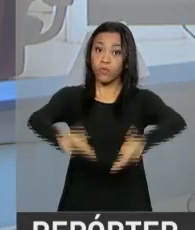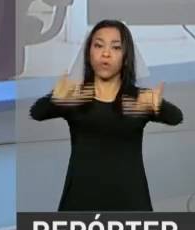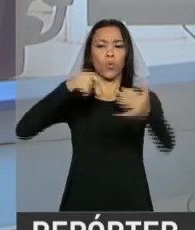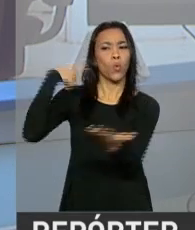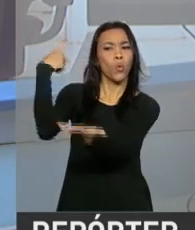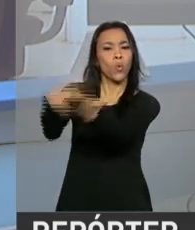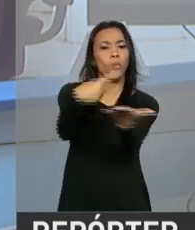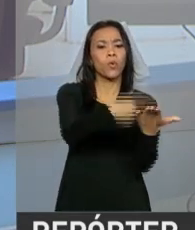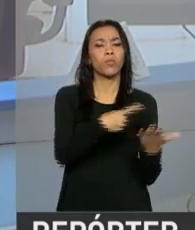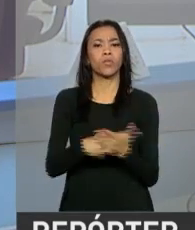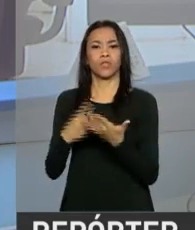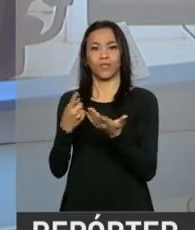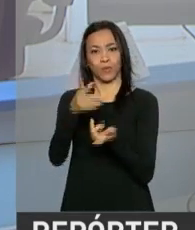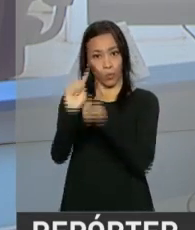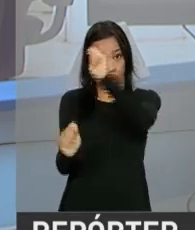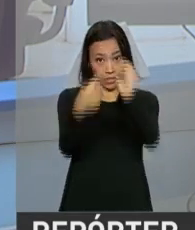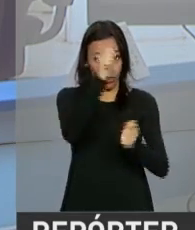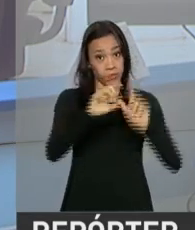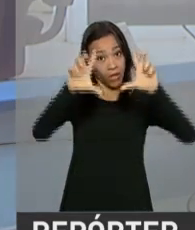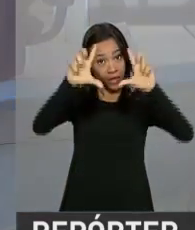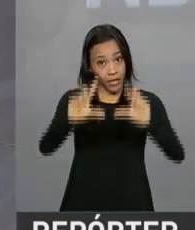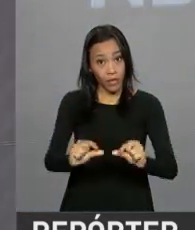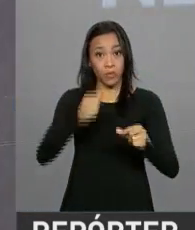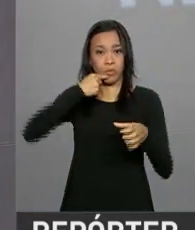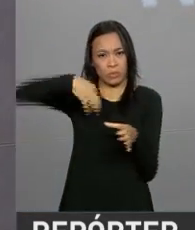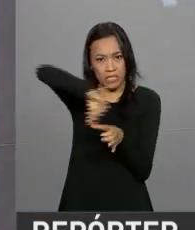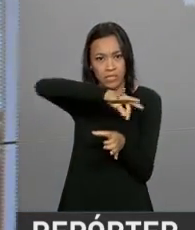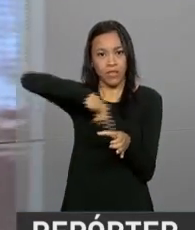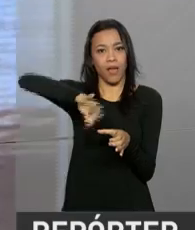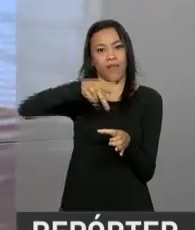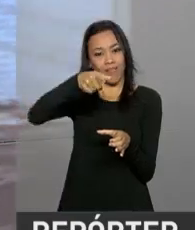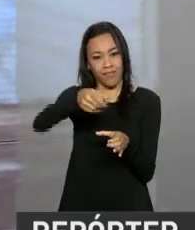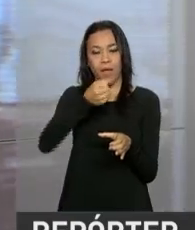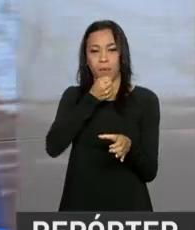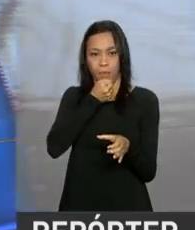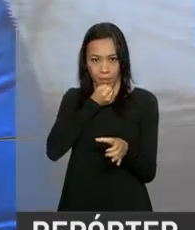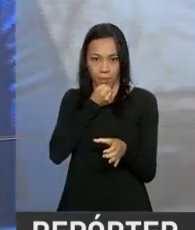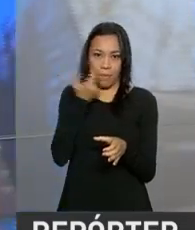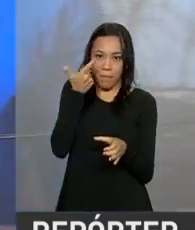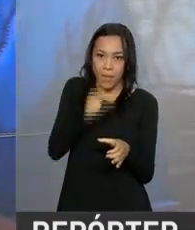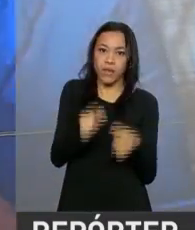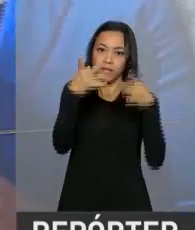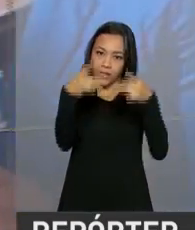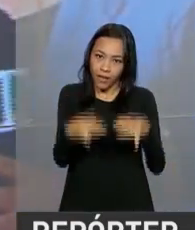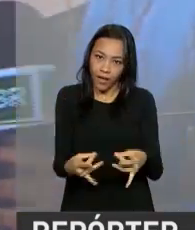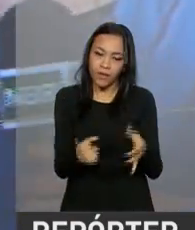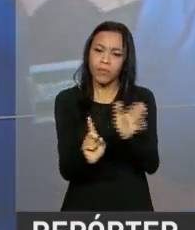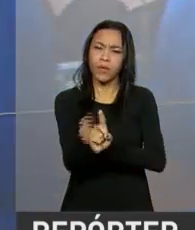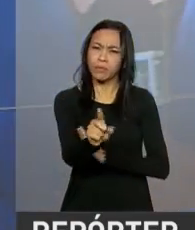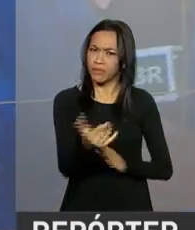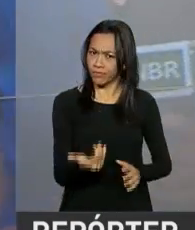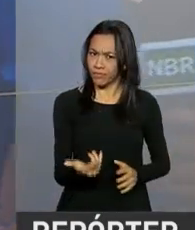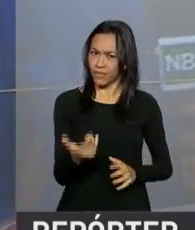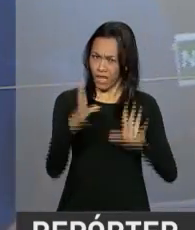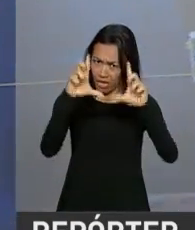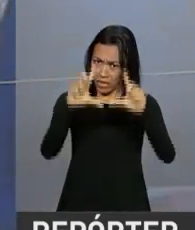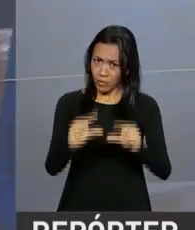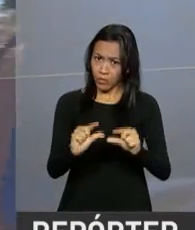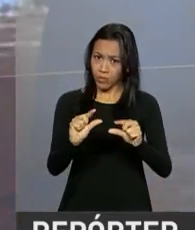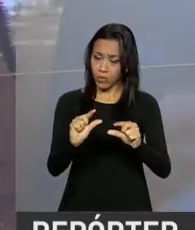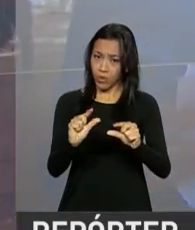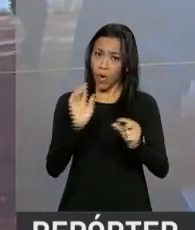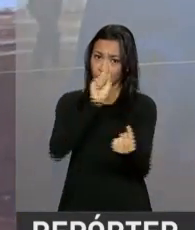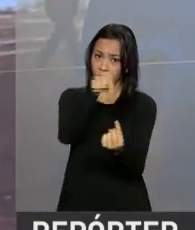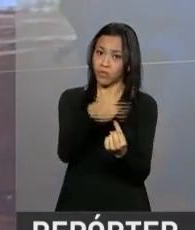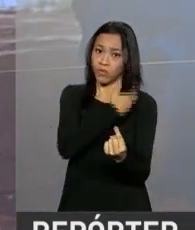a redução de sódio nos produtos. Gabriela Noronha traz os detalhes para a gente. Bom, Gabriela, reduzir a intenção do